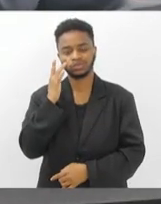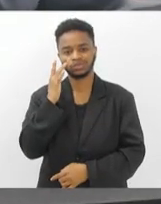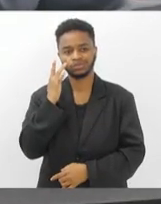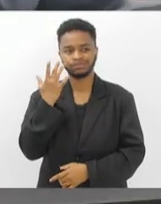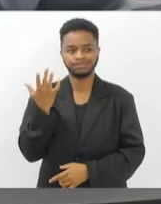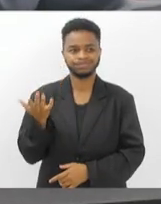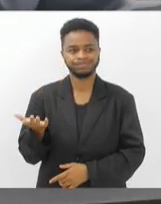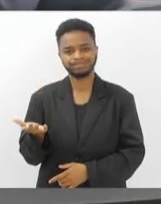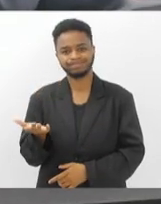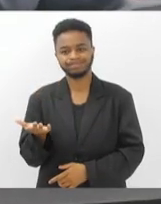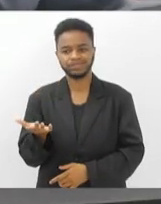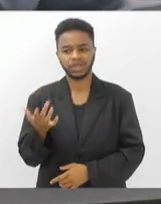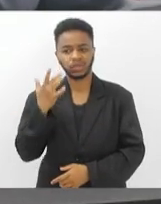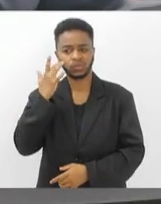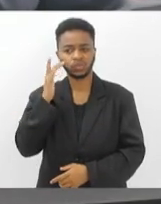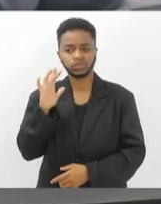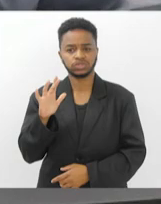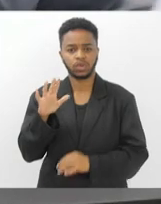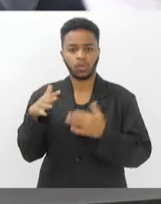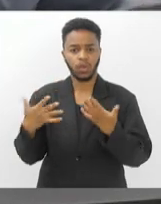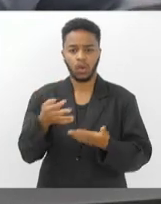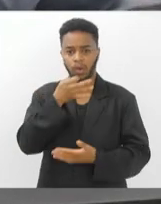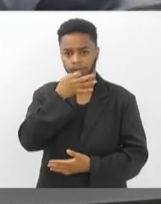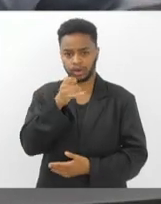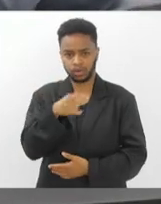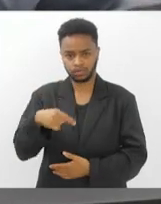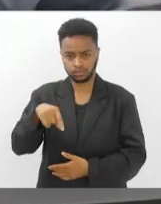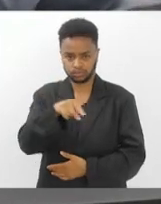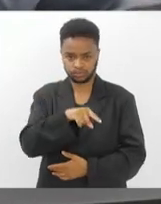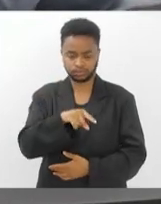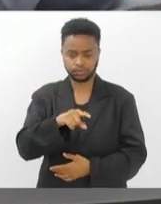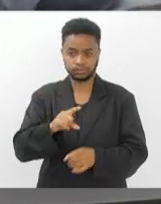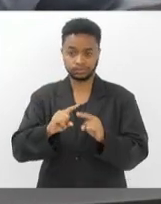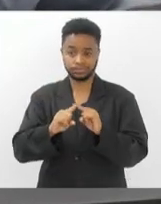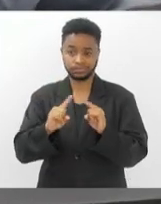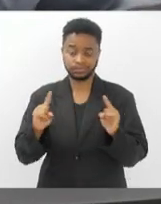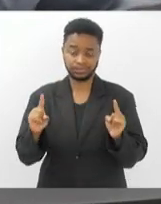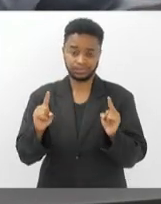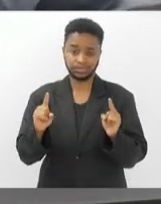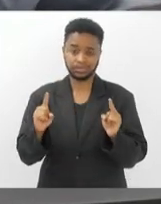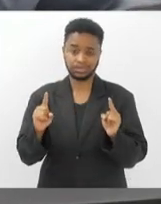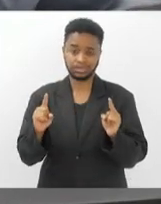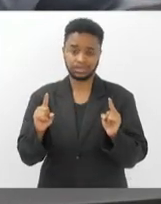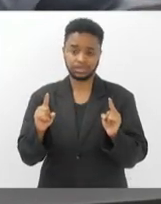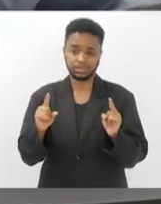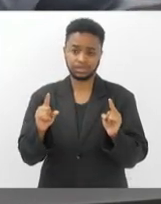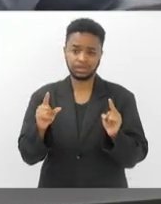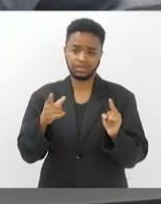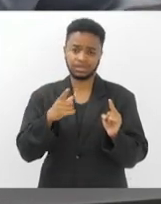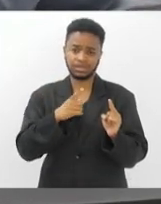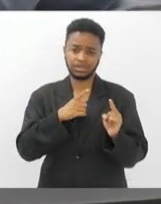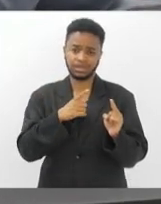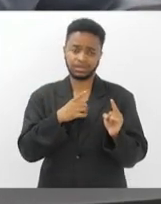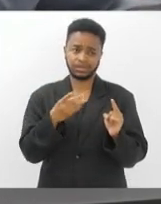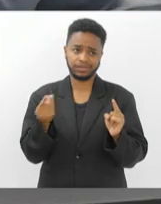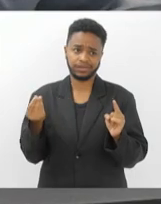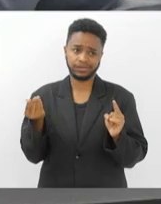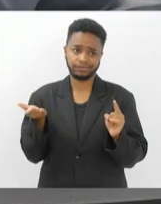seria... Não sei qual é a posição de vocês, assim, mas isso tudo dá margem a tanta